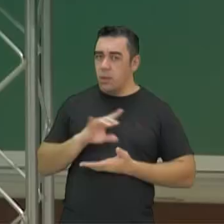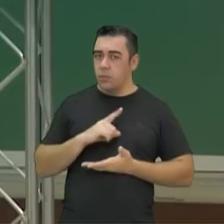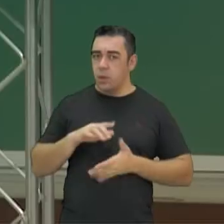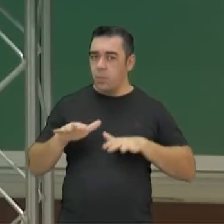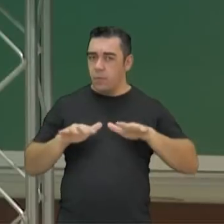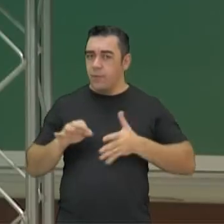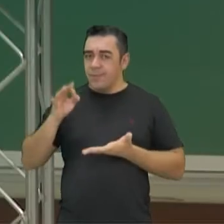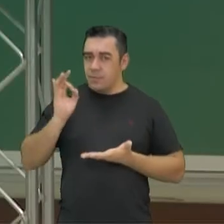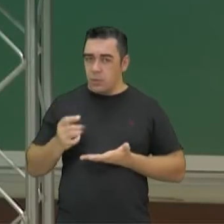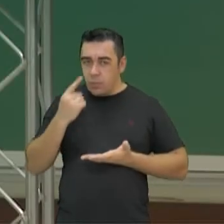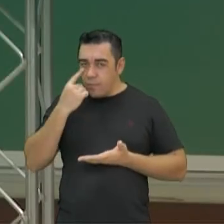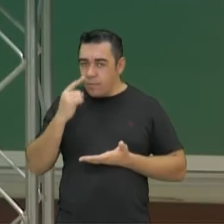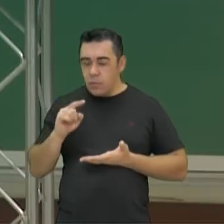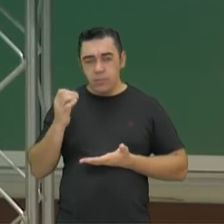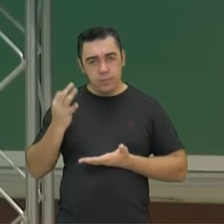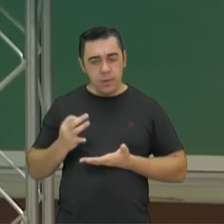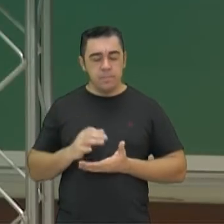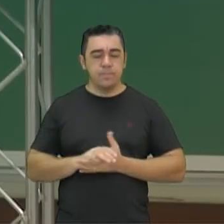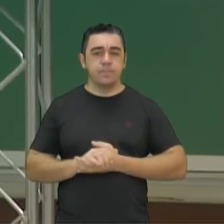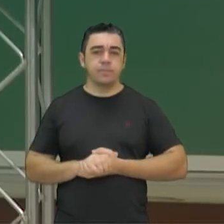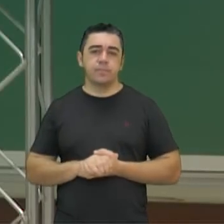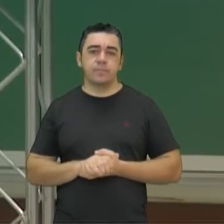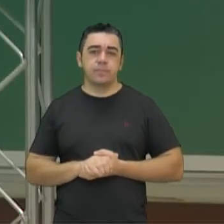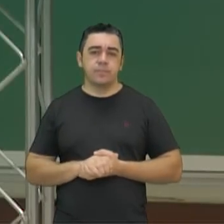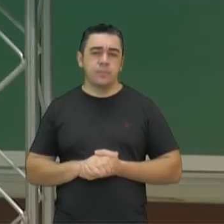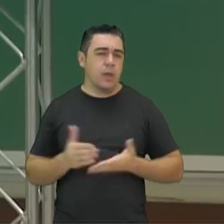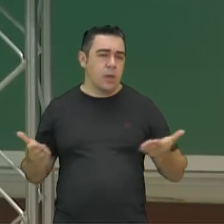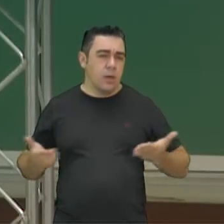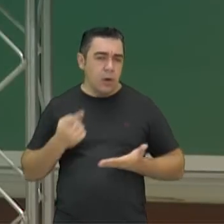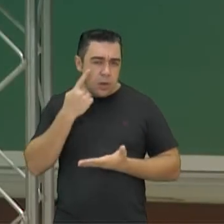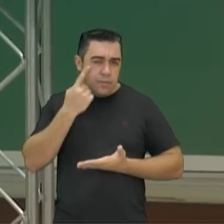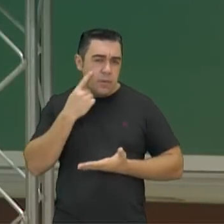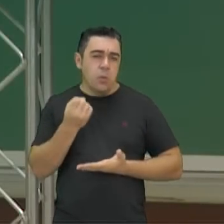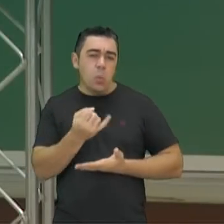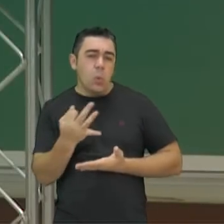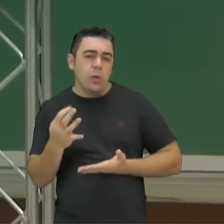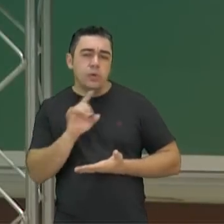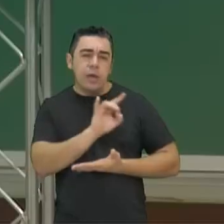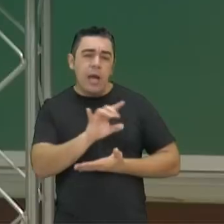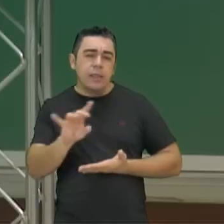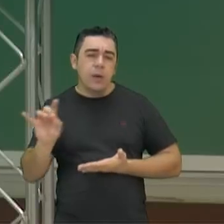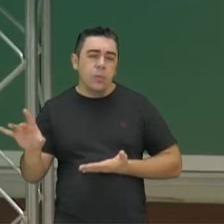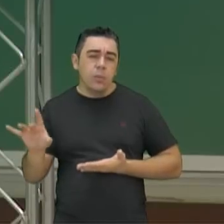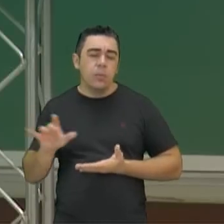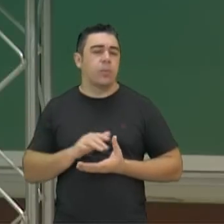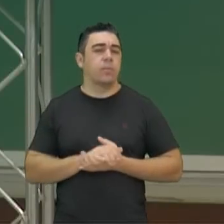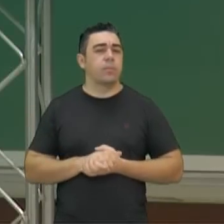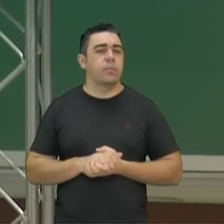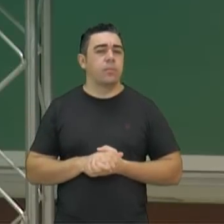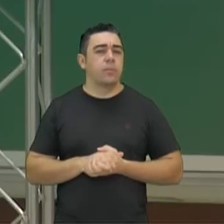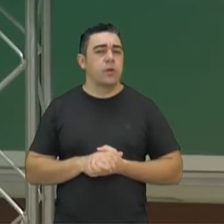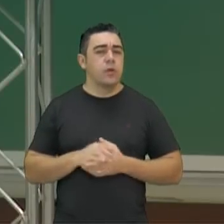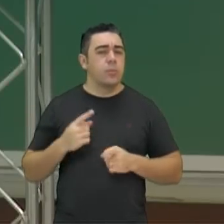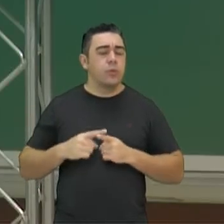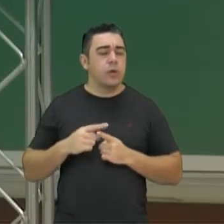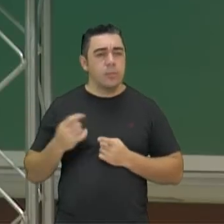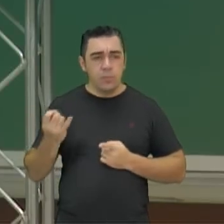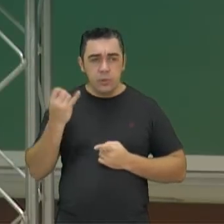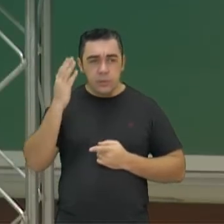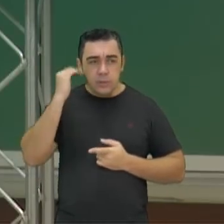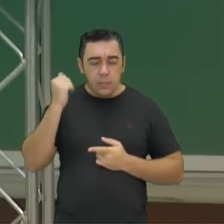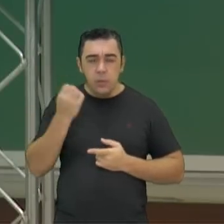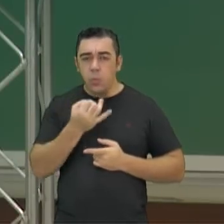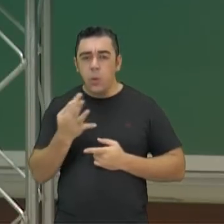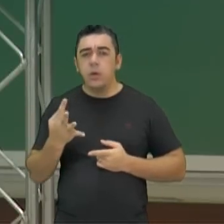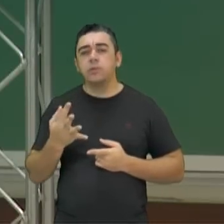gente viu bastante, falou bastante sobre isso. Agora vamos ver o valor relativo das peças. Por que é importante o valor relativo das peças, né?